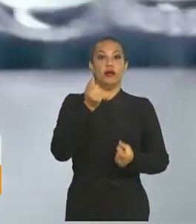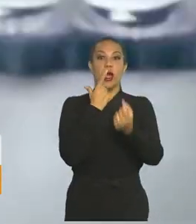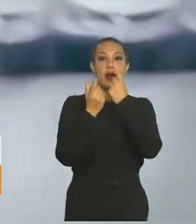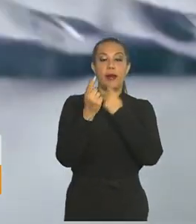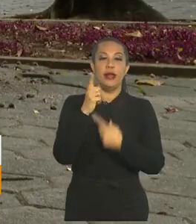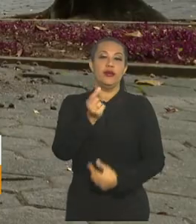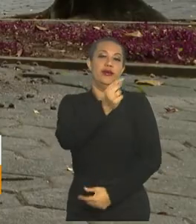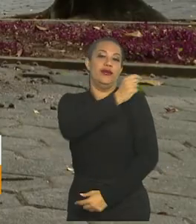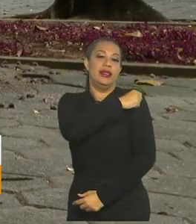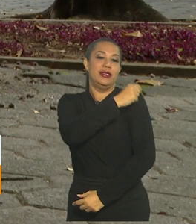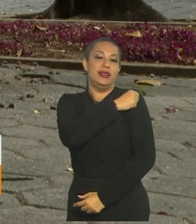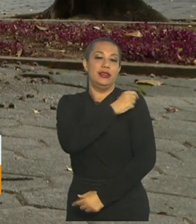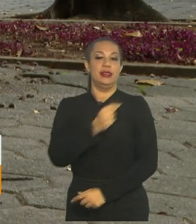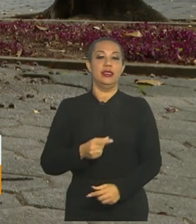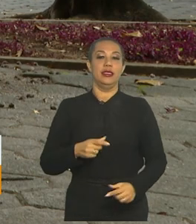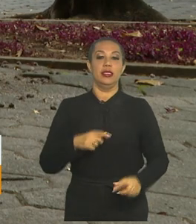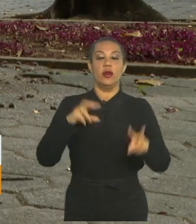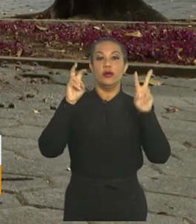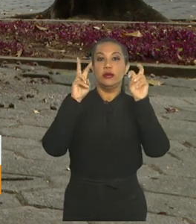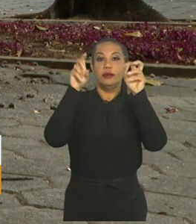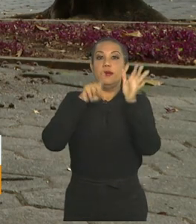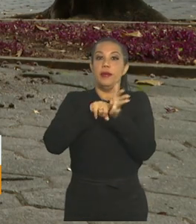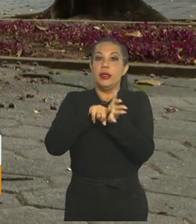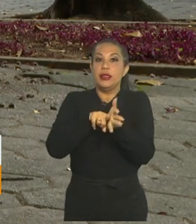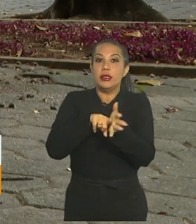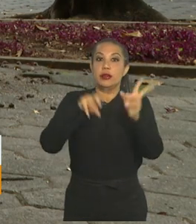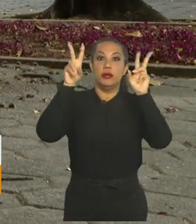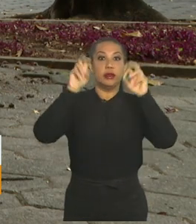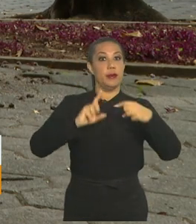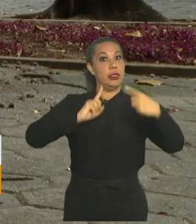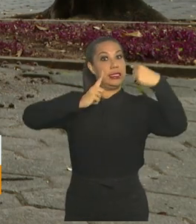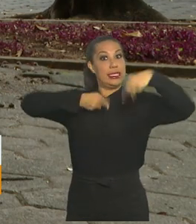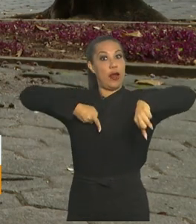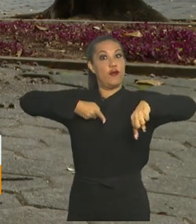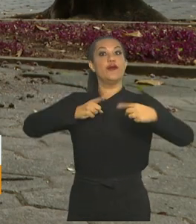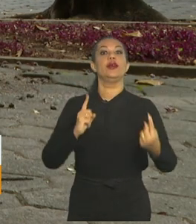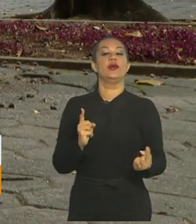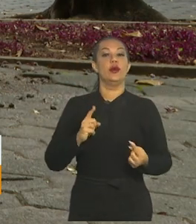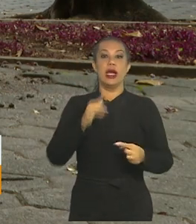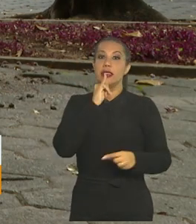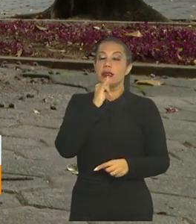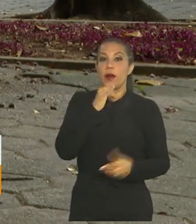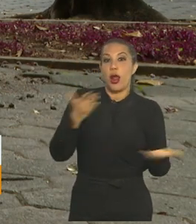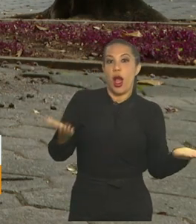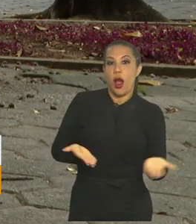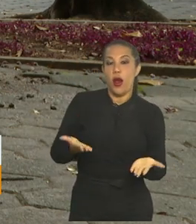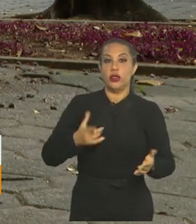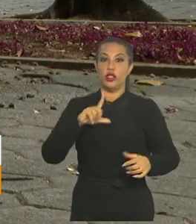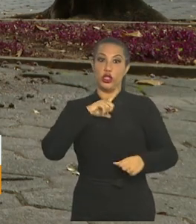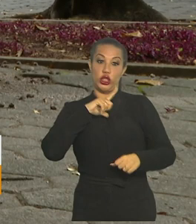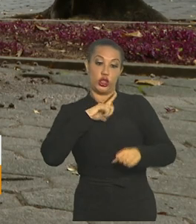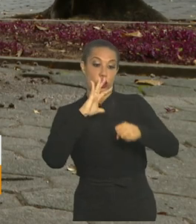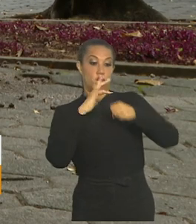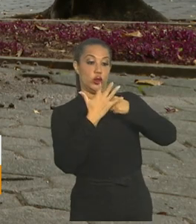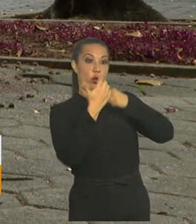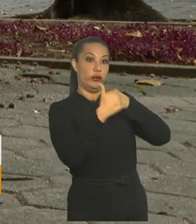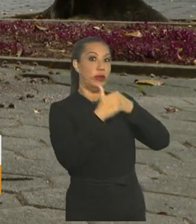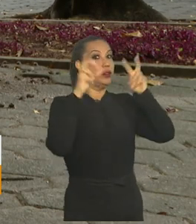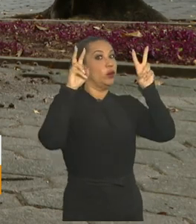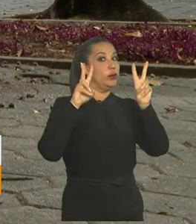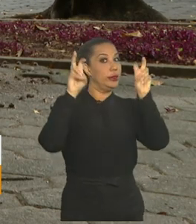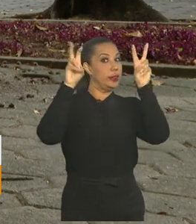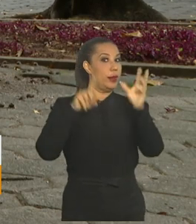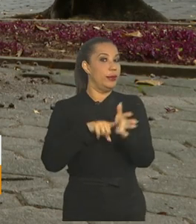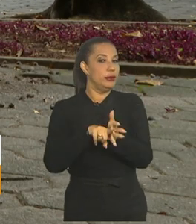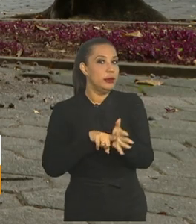vacinas. Os temas de pesquisa são sempre os temas desafiadores. No momento, por exemplo, a gente tem a Covid como um grande tema de pesquisa.